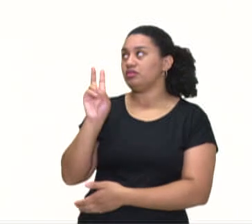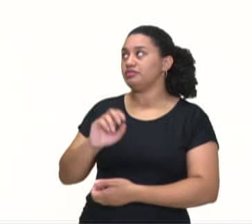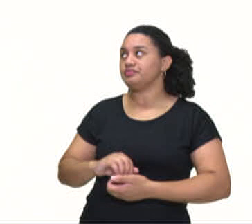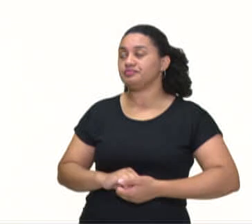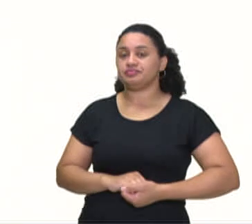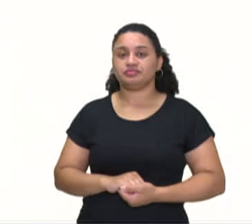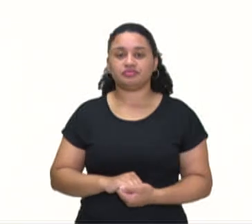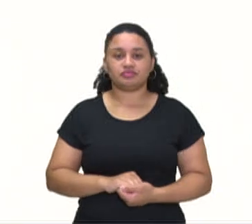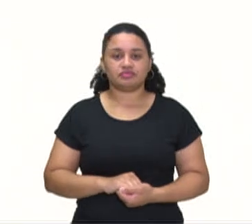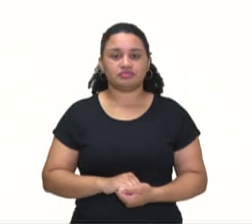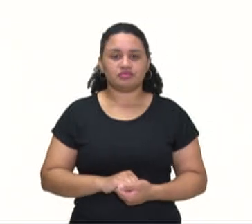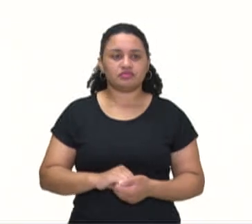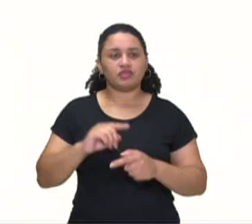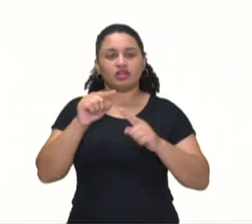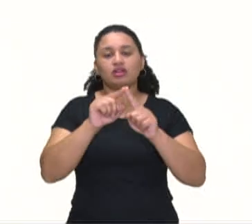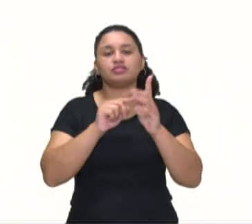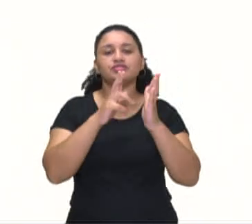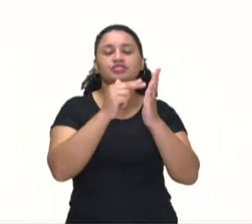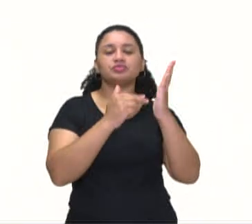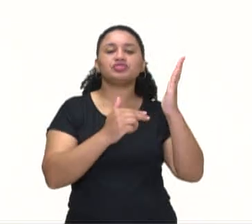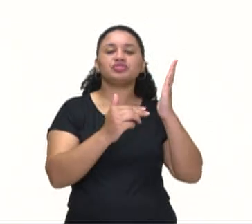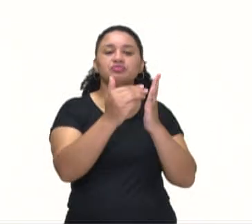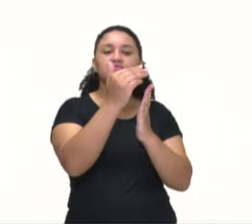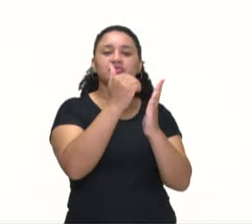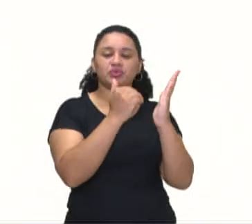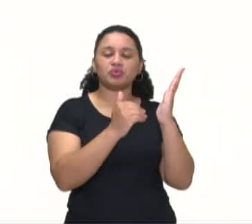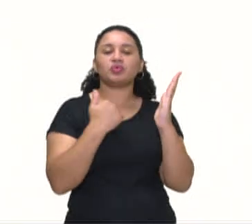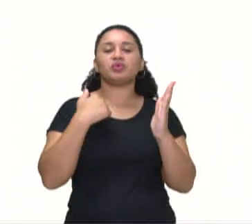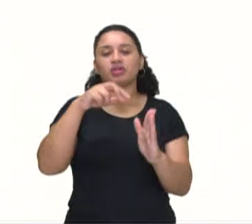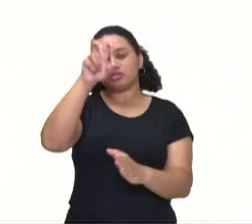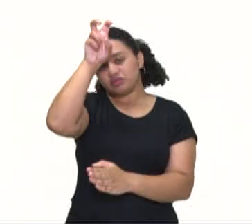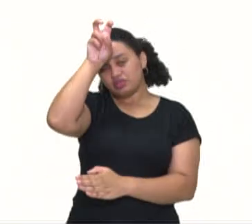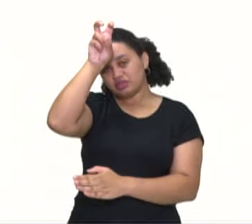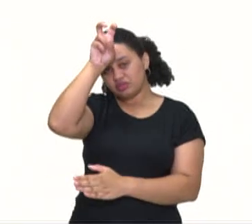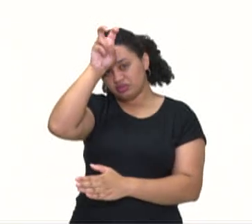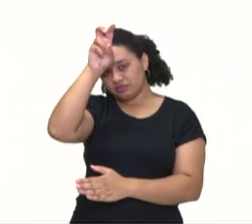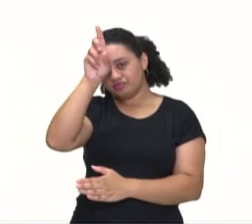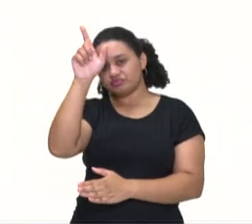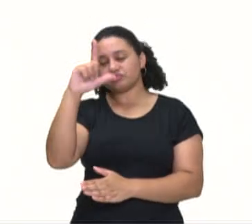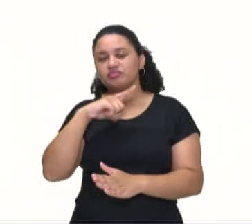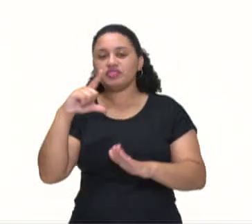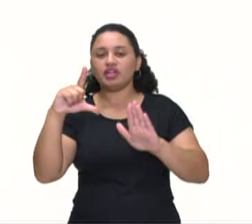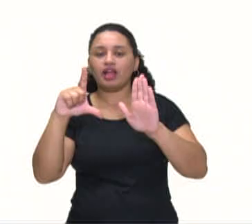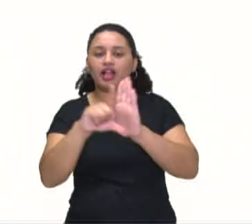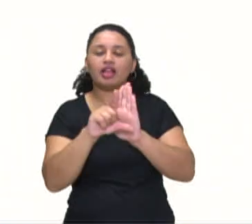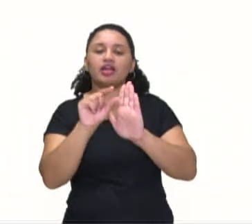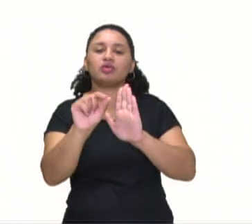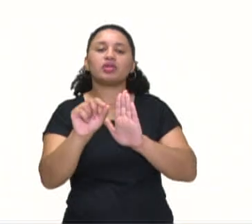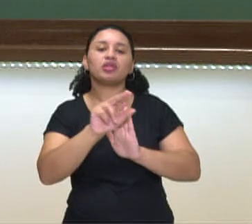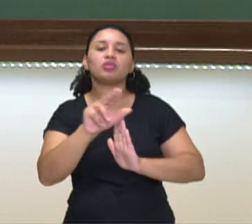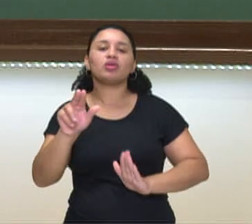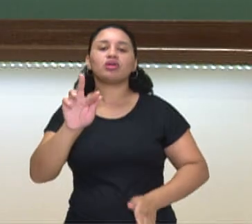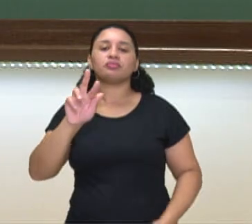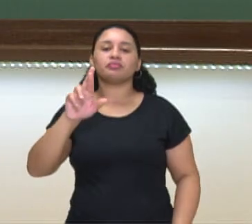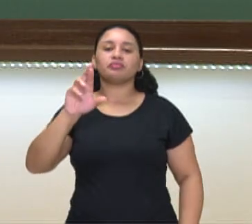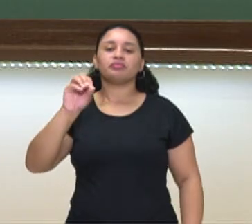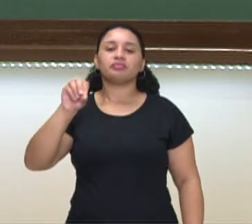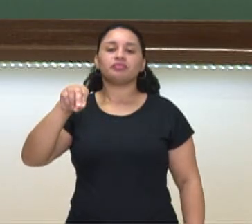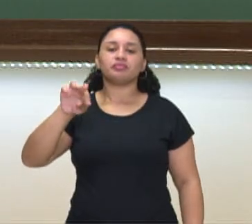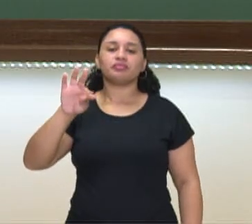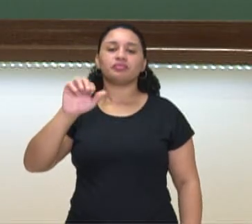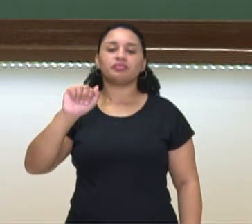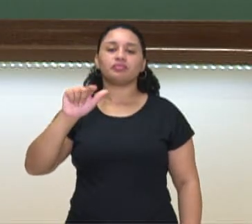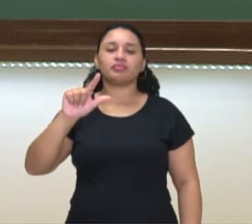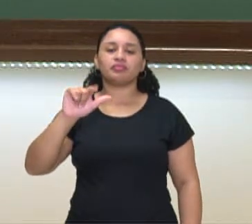lei da frontalidade, que era uma característica bem forte na pintura daquele tempo. Então, o que é a lei